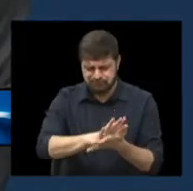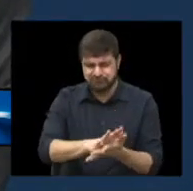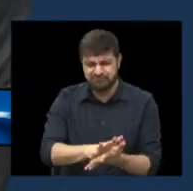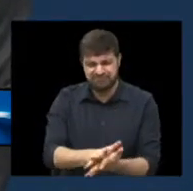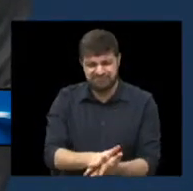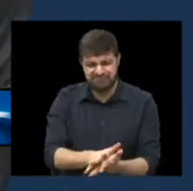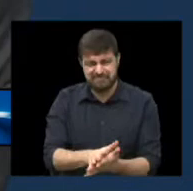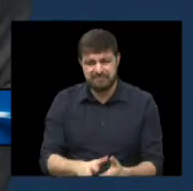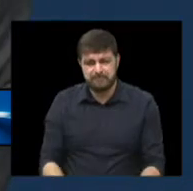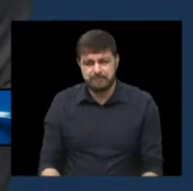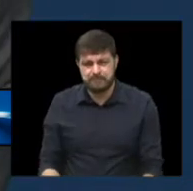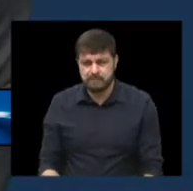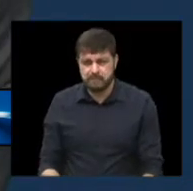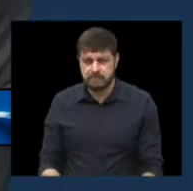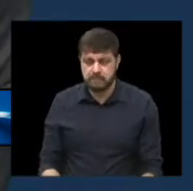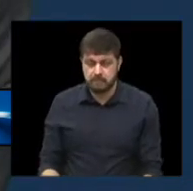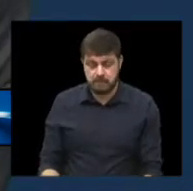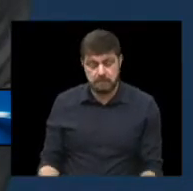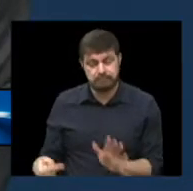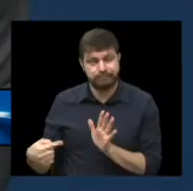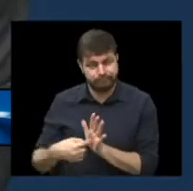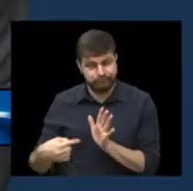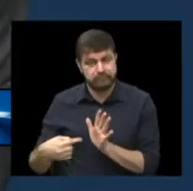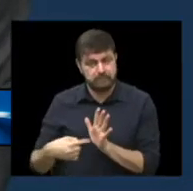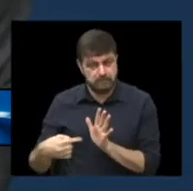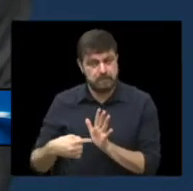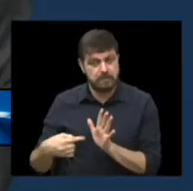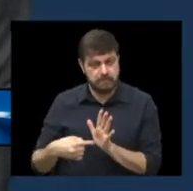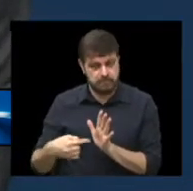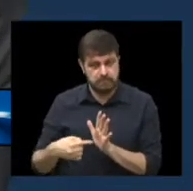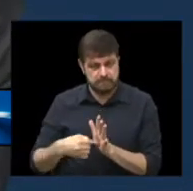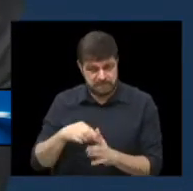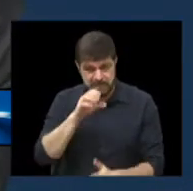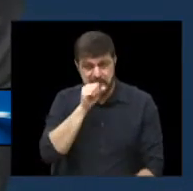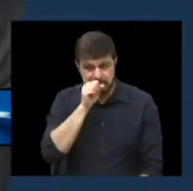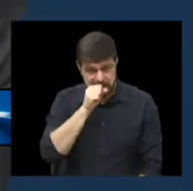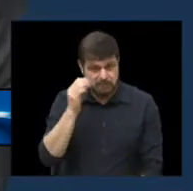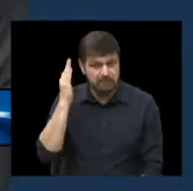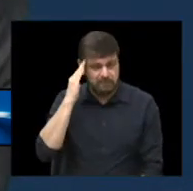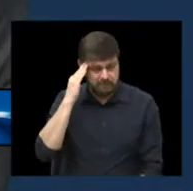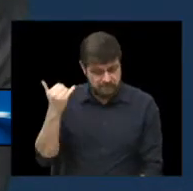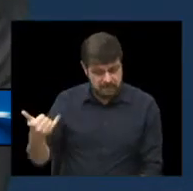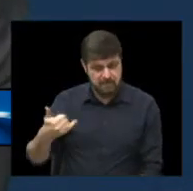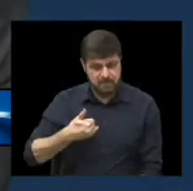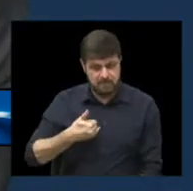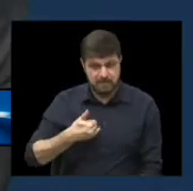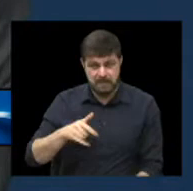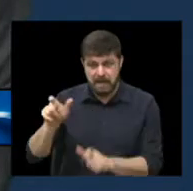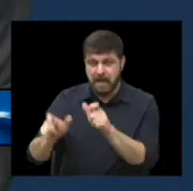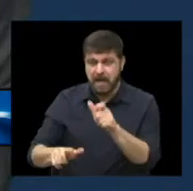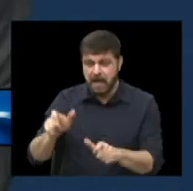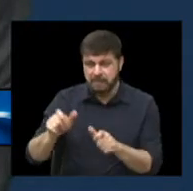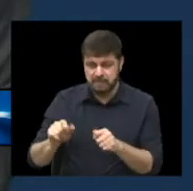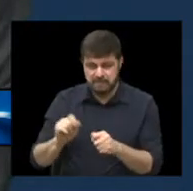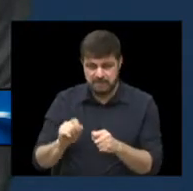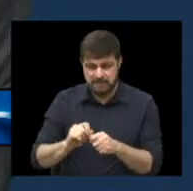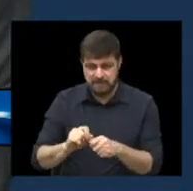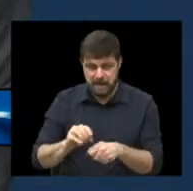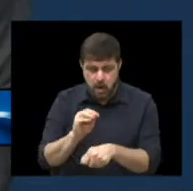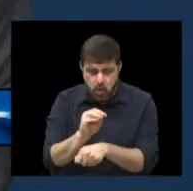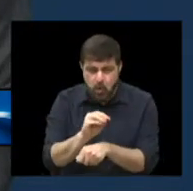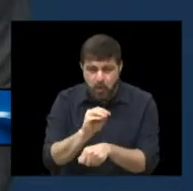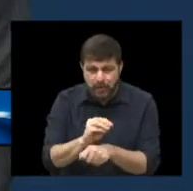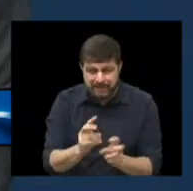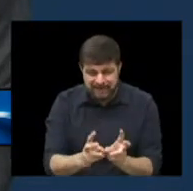Eis que eu recebi uma denúncia no sábado de que os pacientes que fariam quimioterapia no